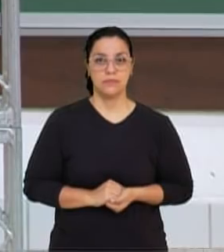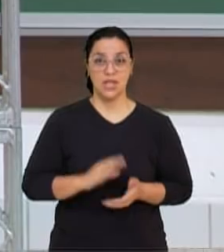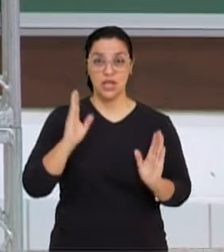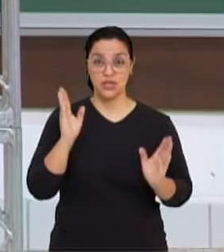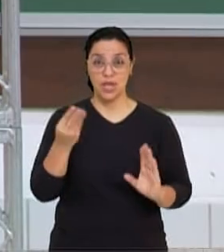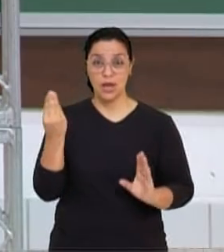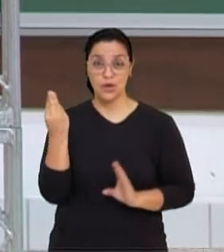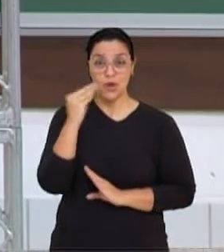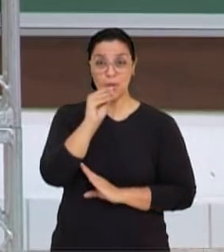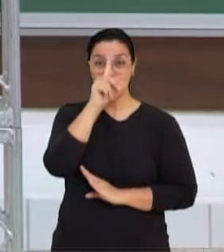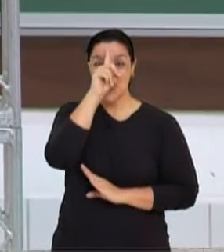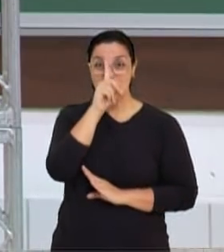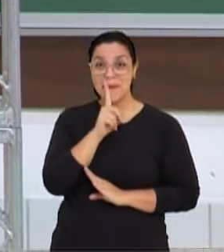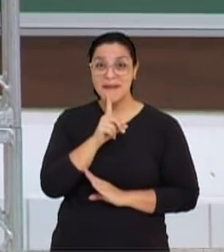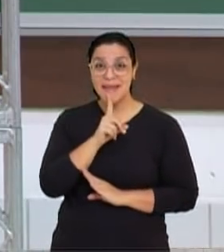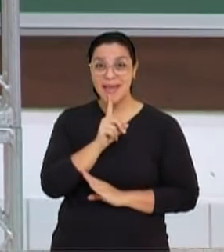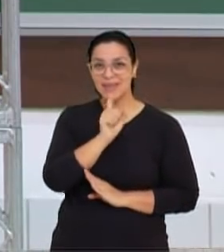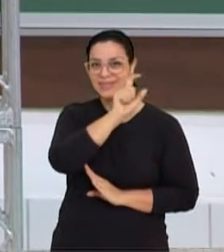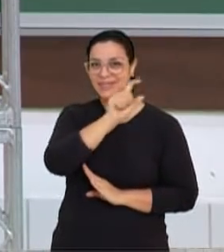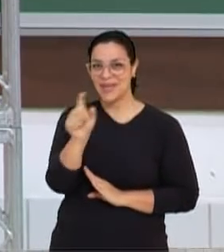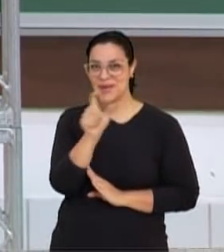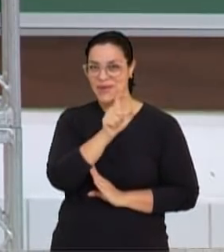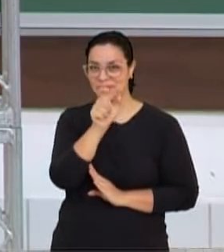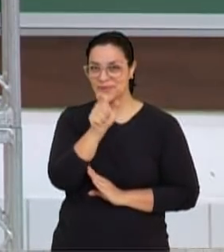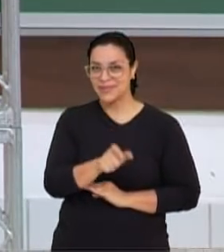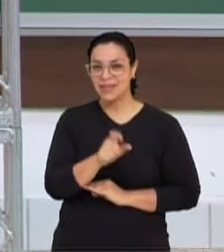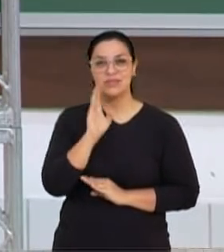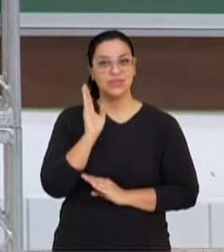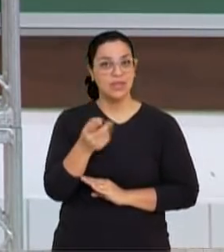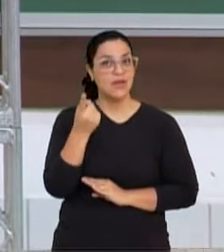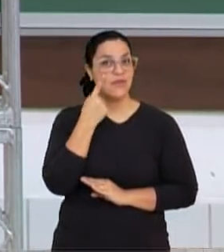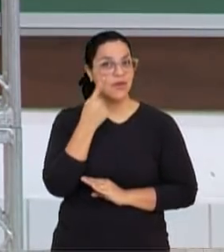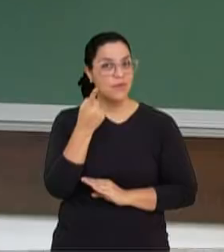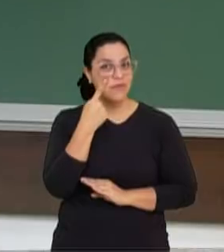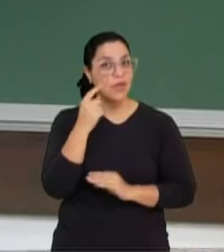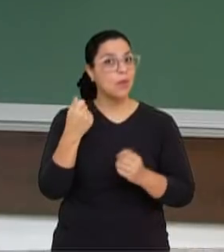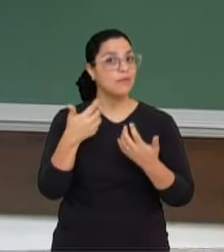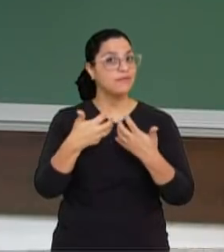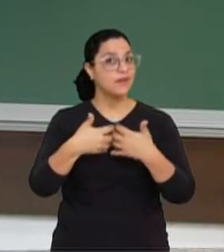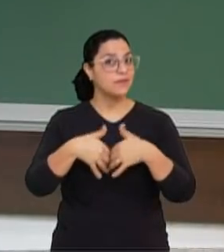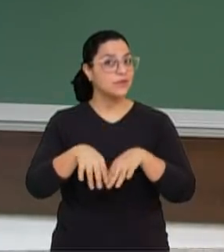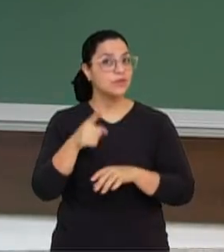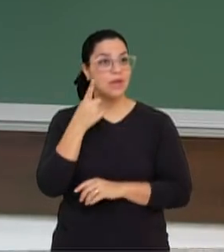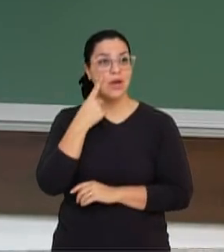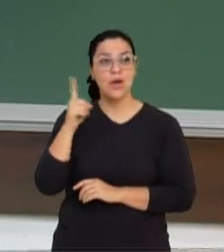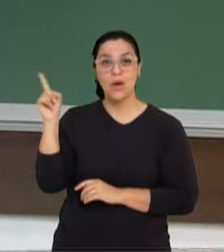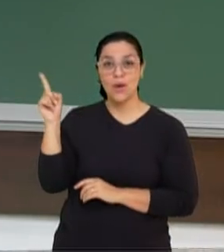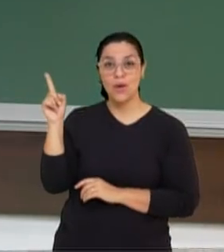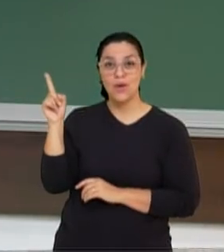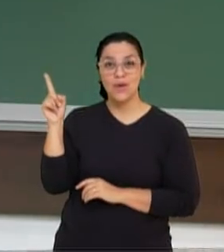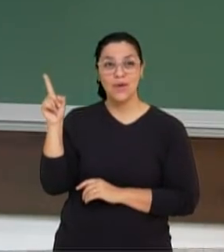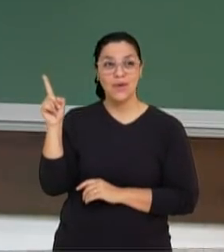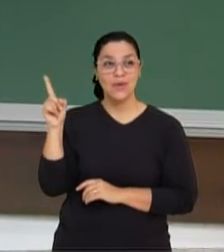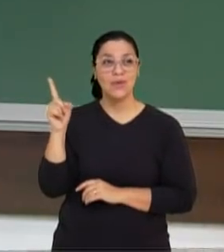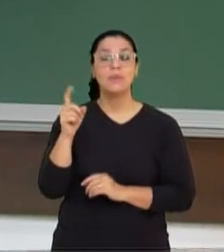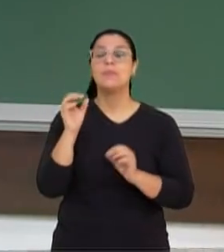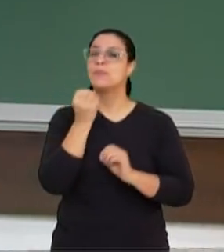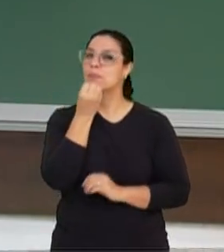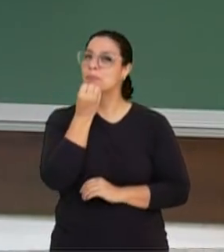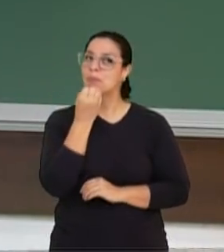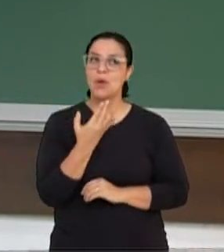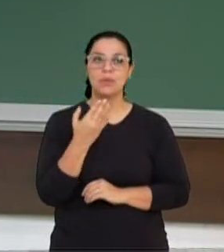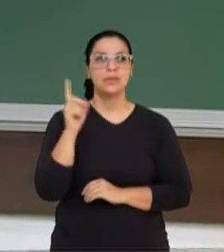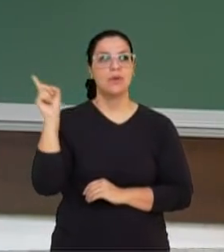Já completou um pedacinho ali da nossa cruzadinha? Então, vamos ver como é que ela está ficando, né? Muito